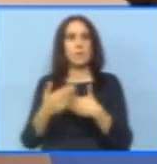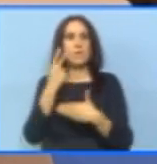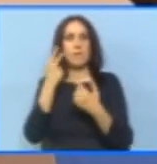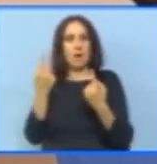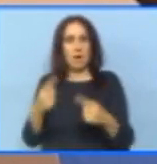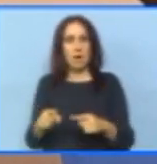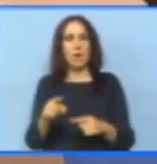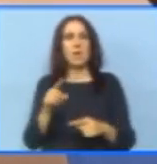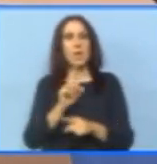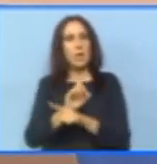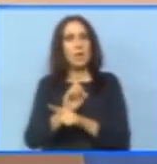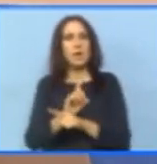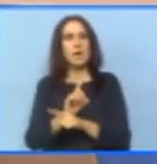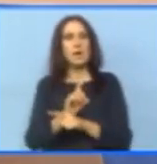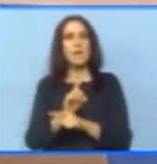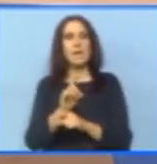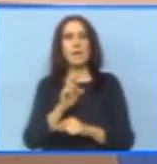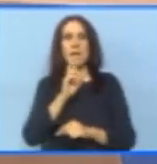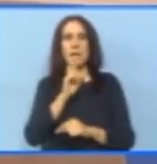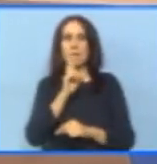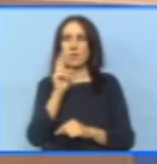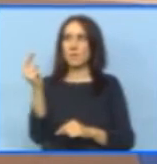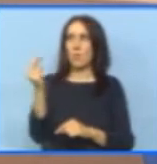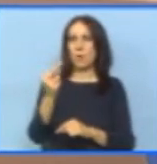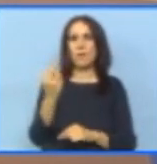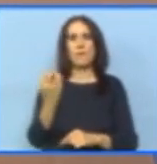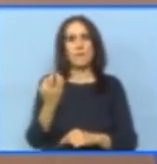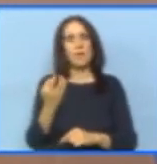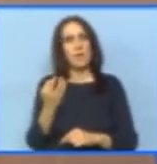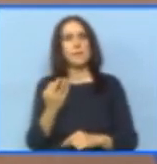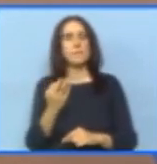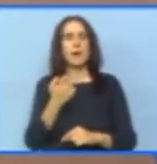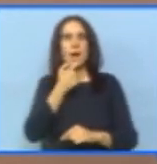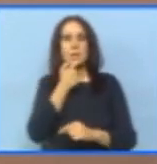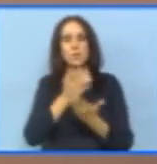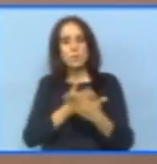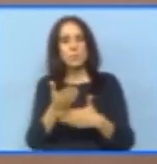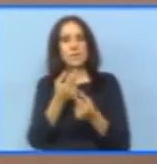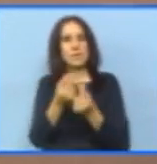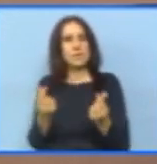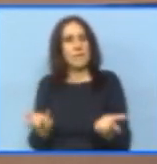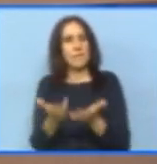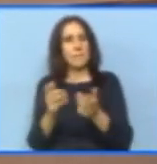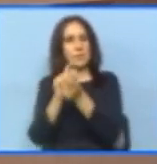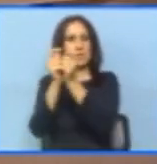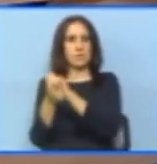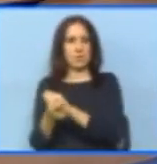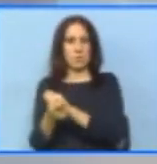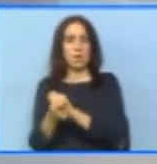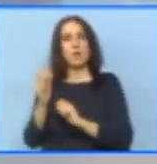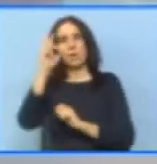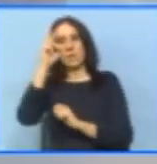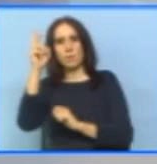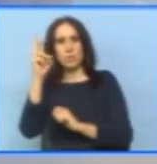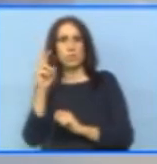viva e continua a olhar para Fátima com este sinal de que é preciso continuarmos a rezar pela conversão, tanto da Rússia